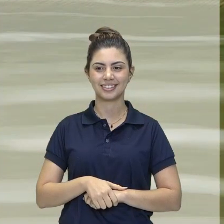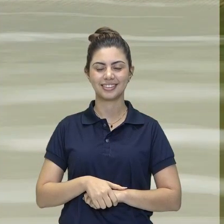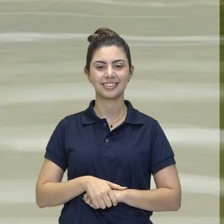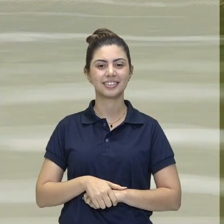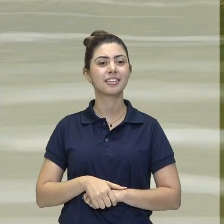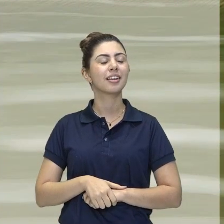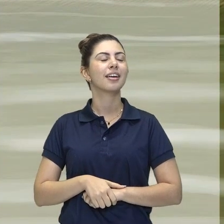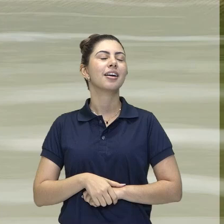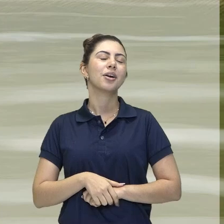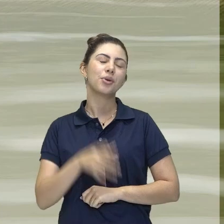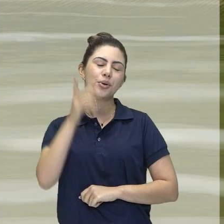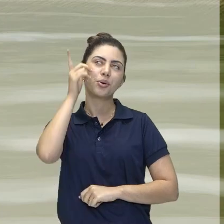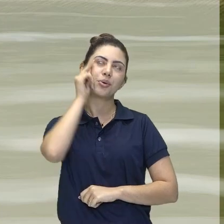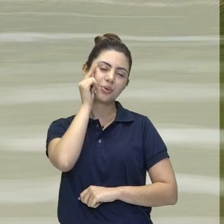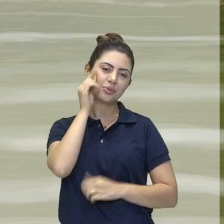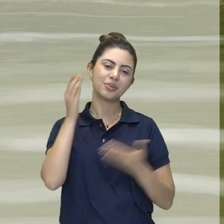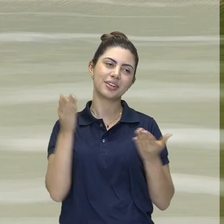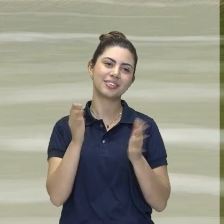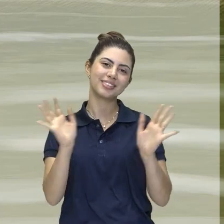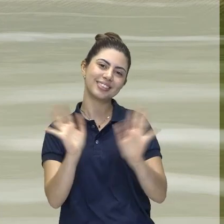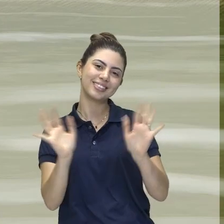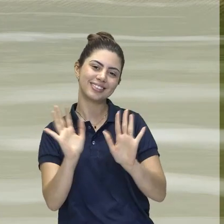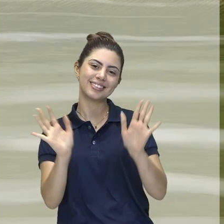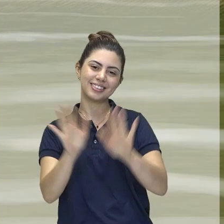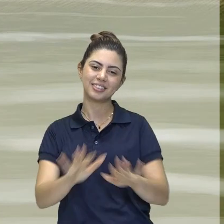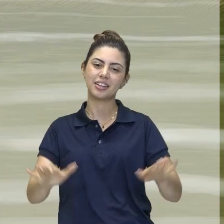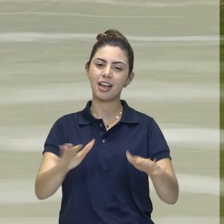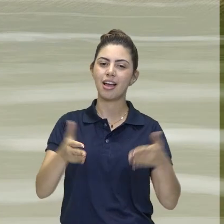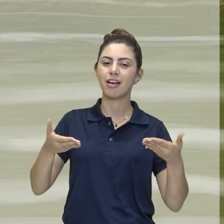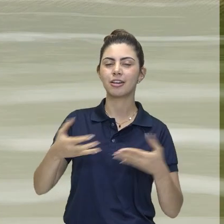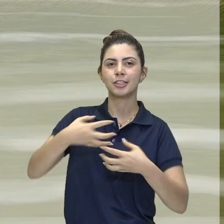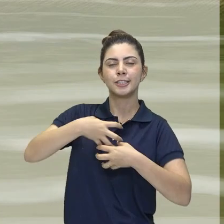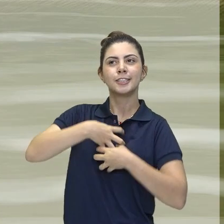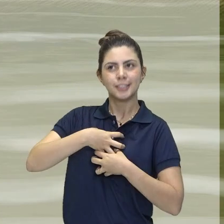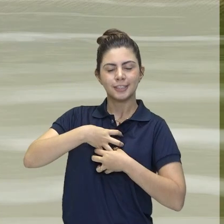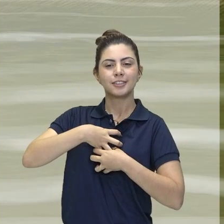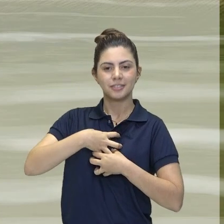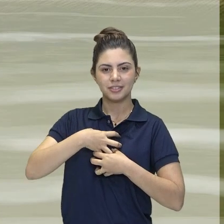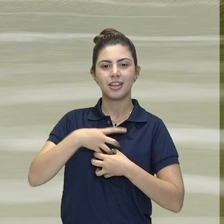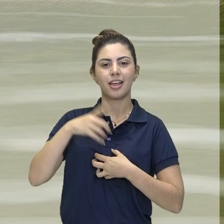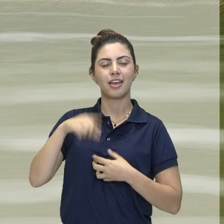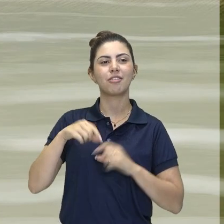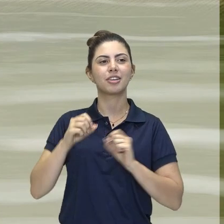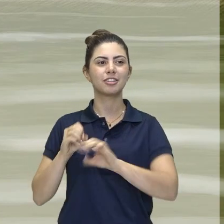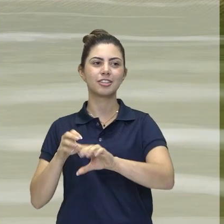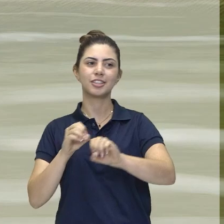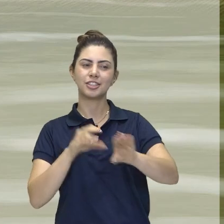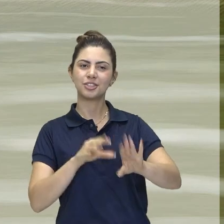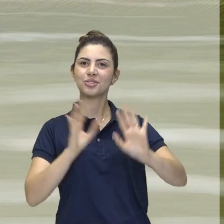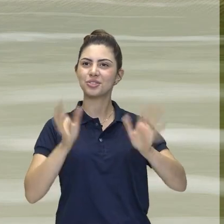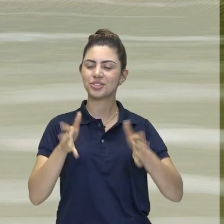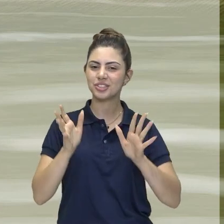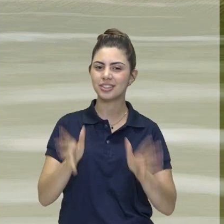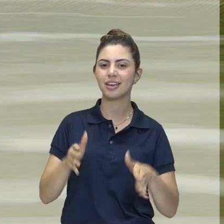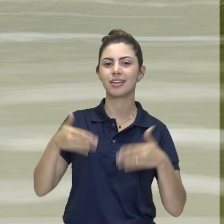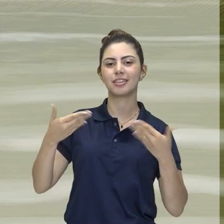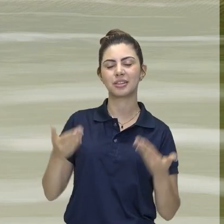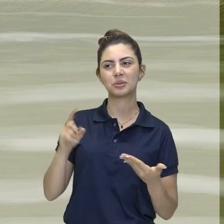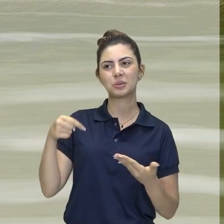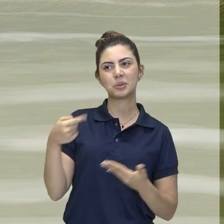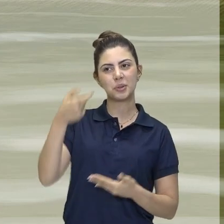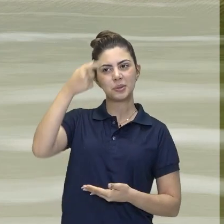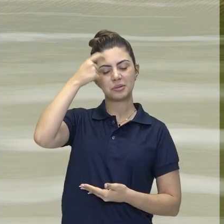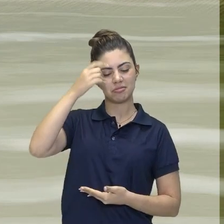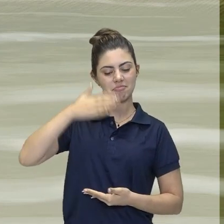Ai, que bom ter me despedido de vocês aqui com esse sentimento de dever cumprido, de ter consciência da